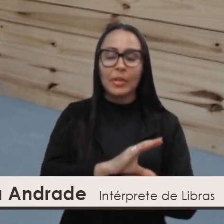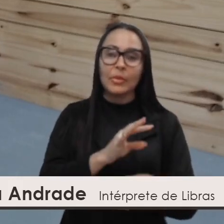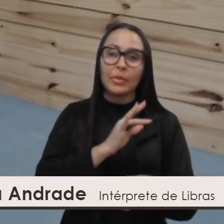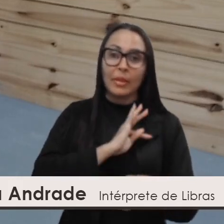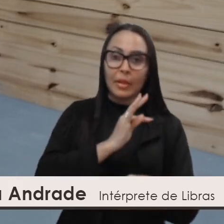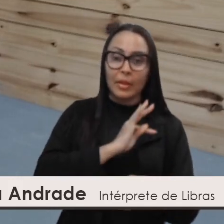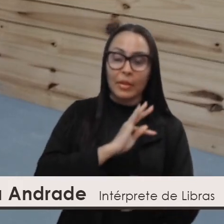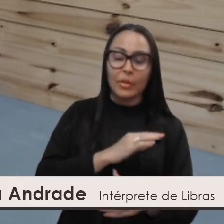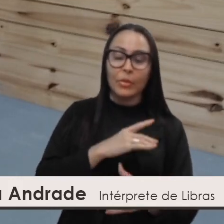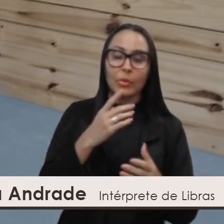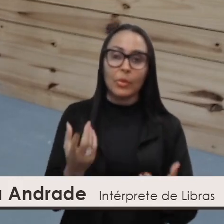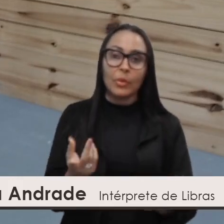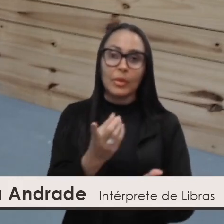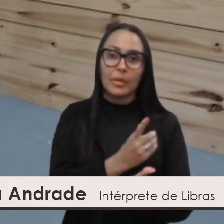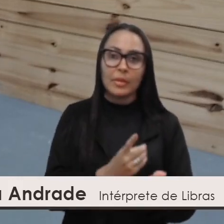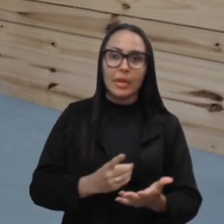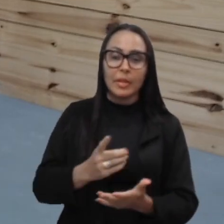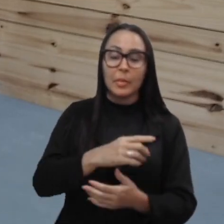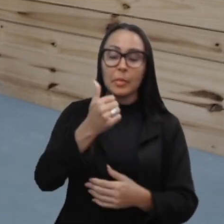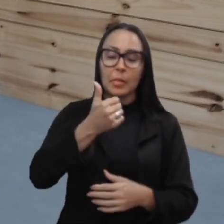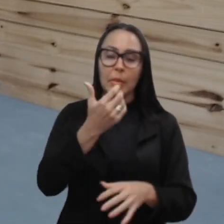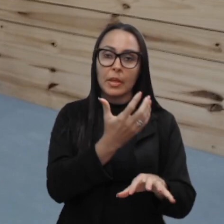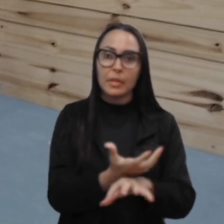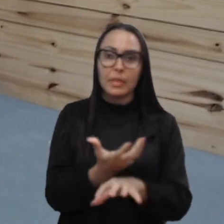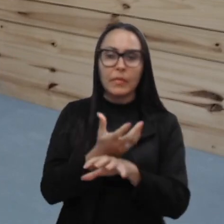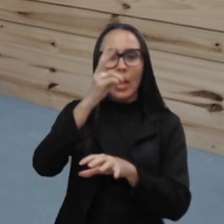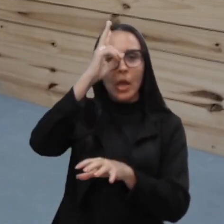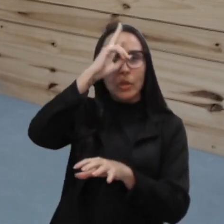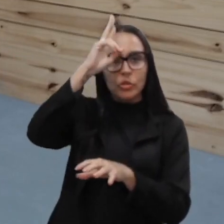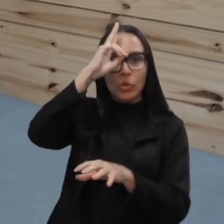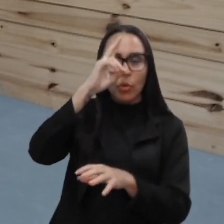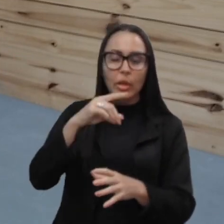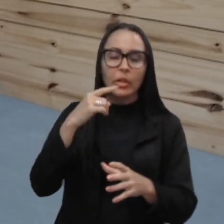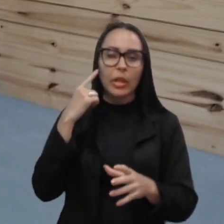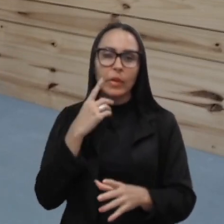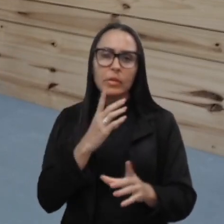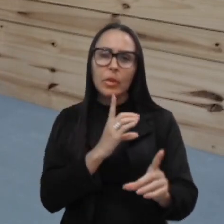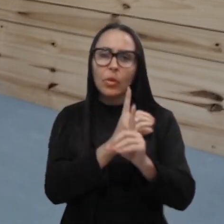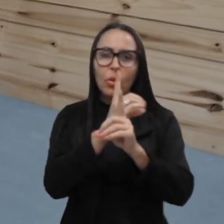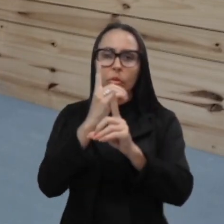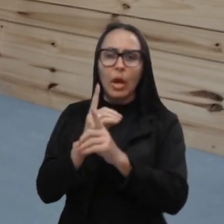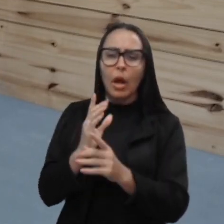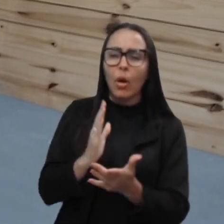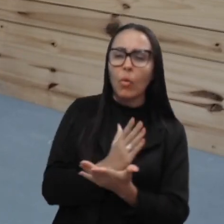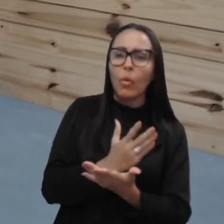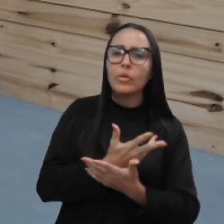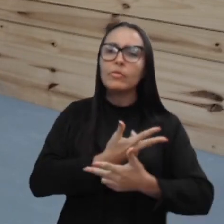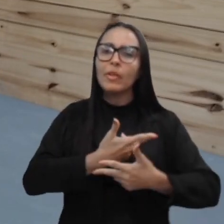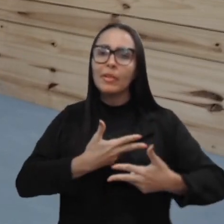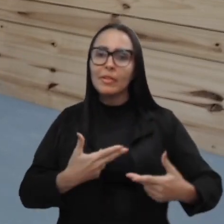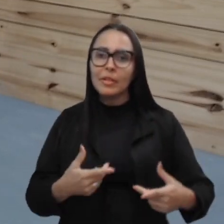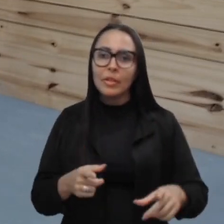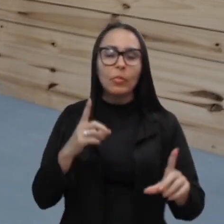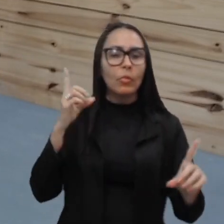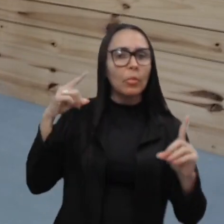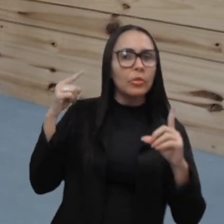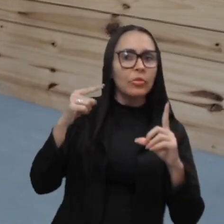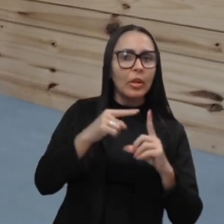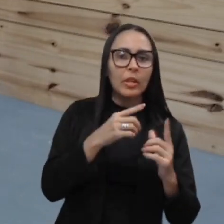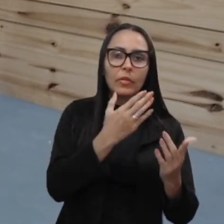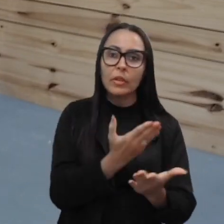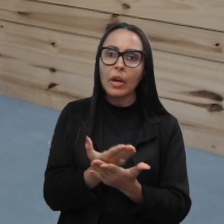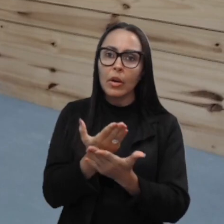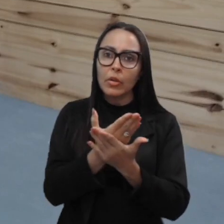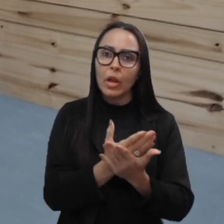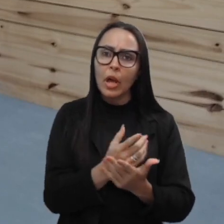né? Essa é a nossa primeira disciplina, História do Design Gráfico. A gente vai se encontrar mais algumas vezes e o objetivo dessas aulas